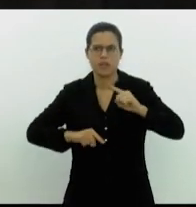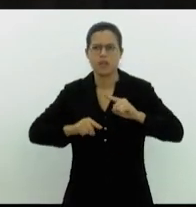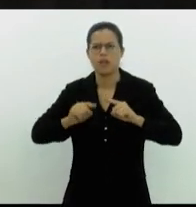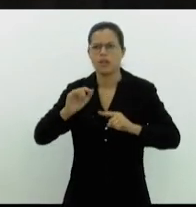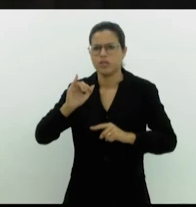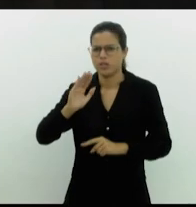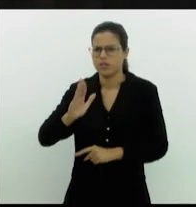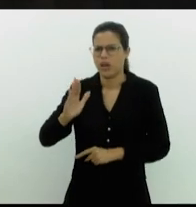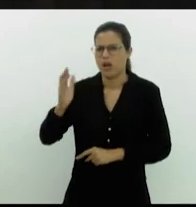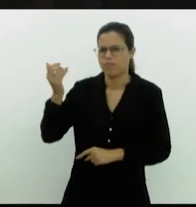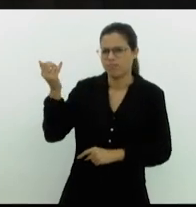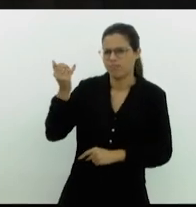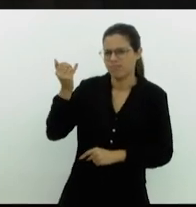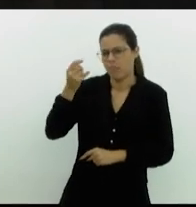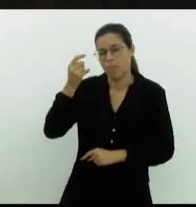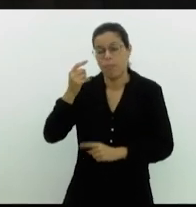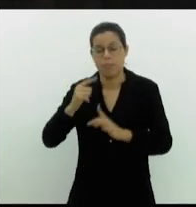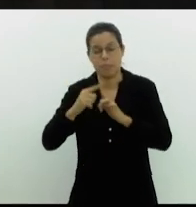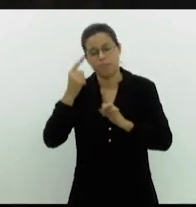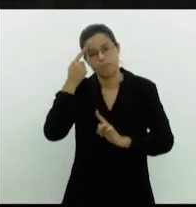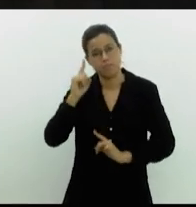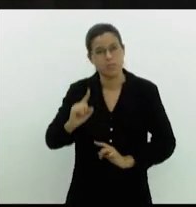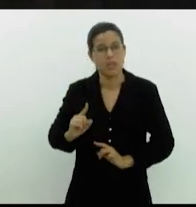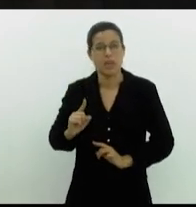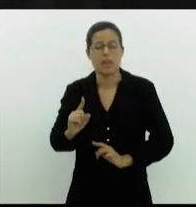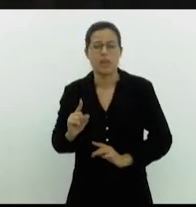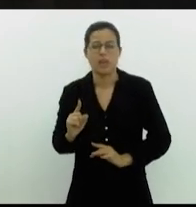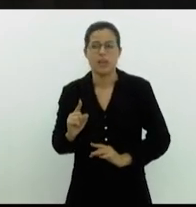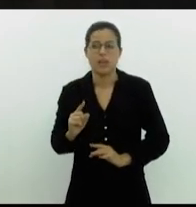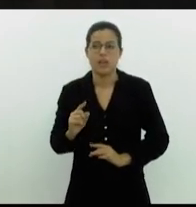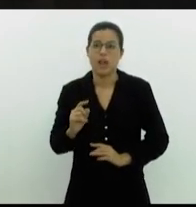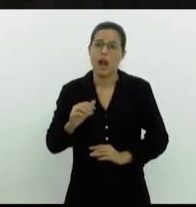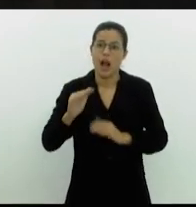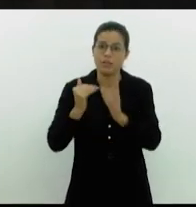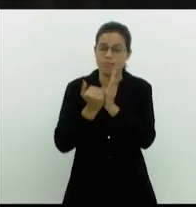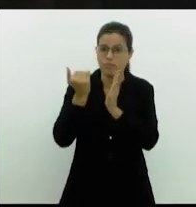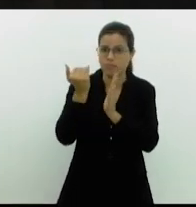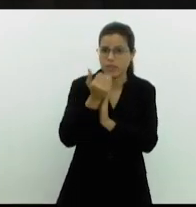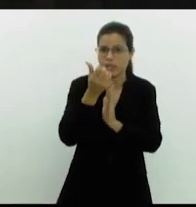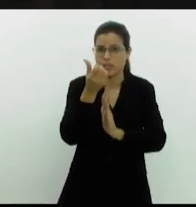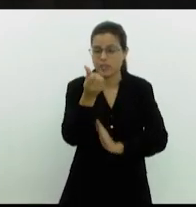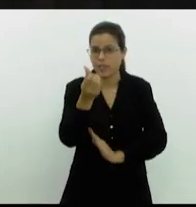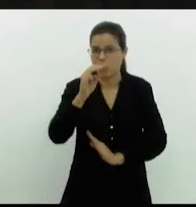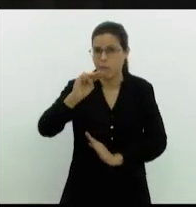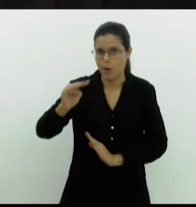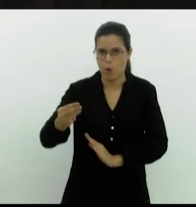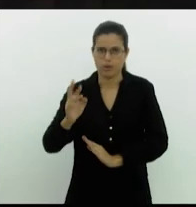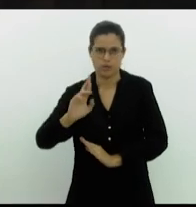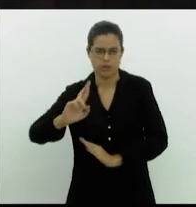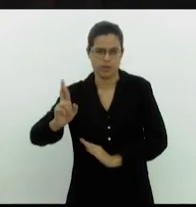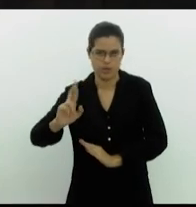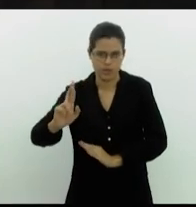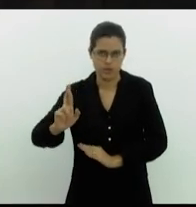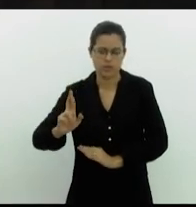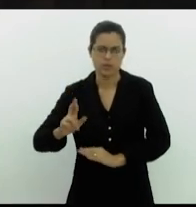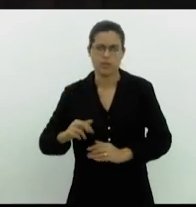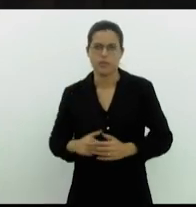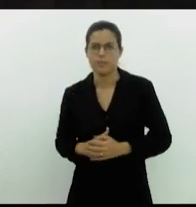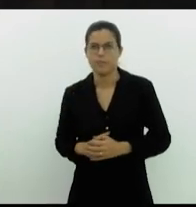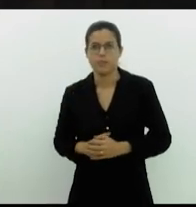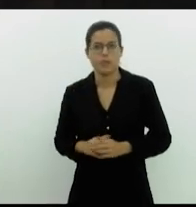tenho certeza, que será acima de 6 bilhões de reais. E o foco